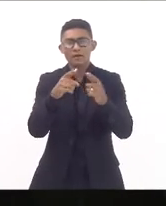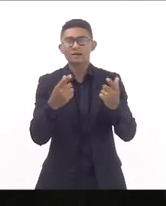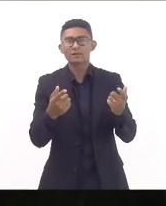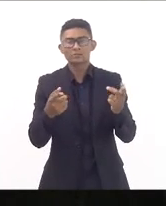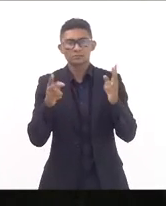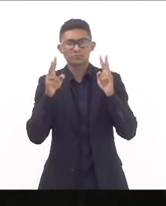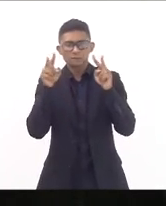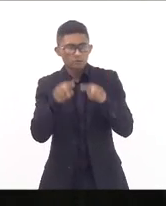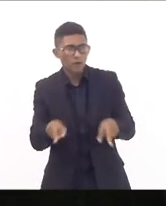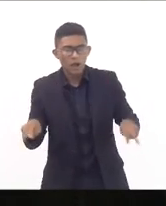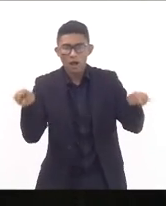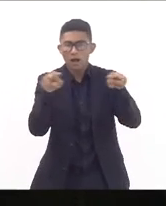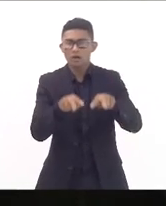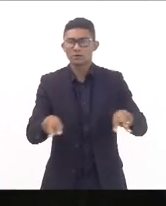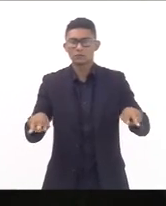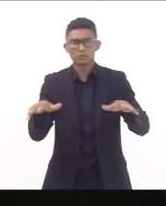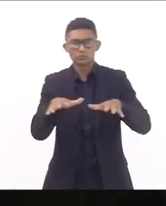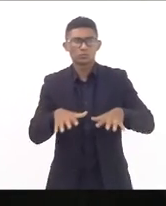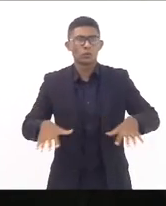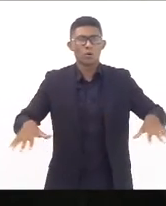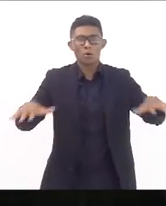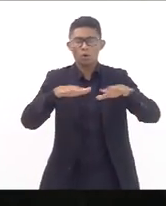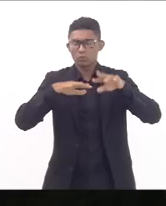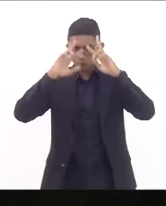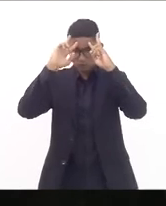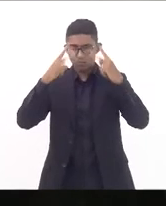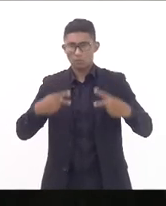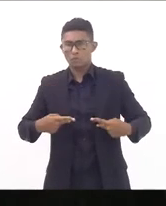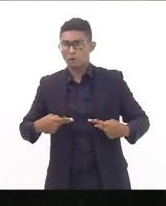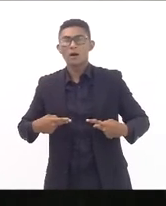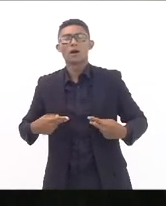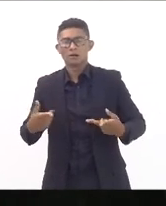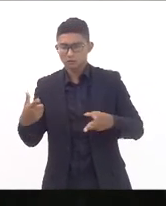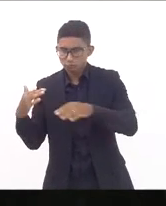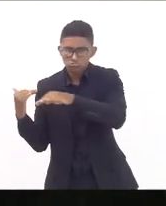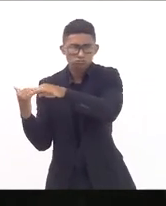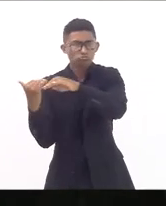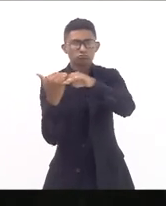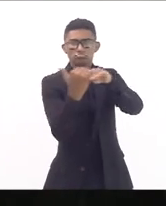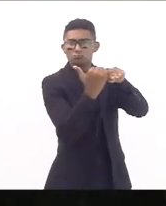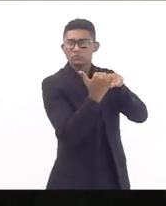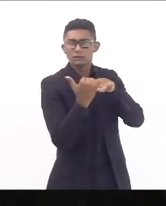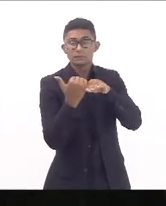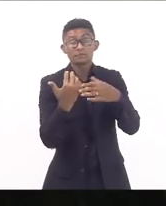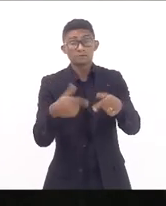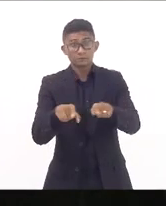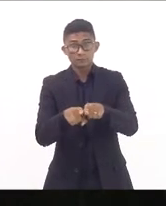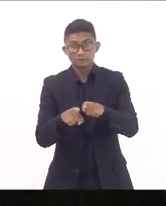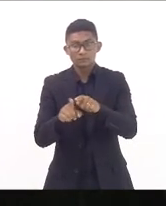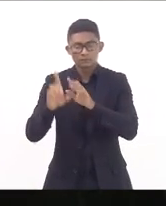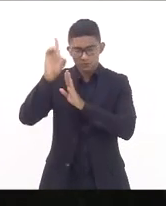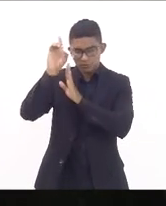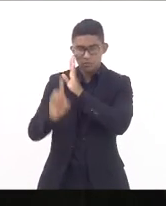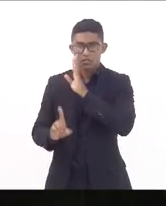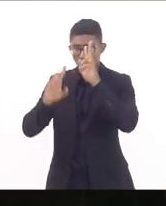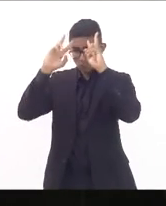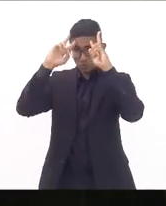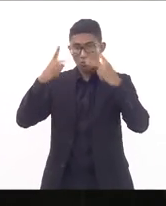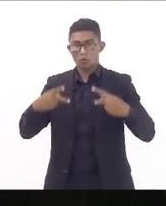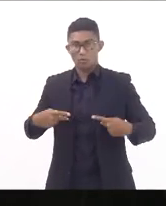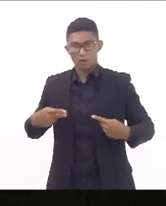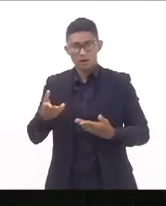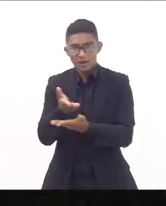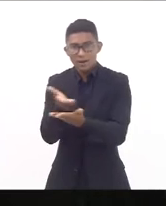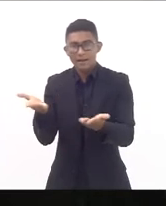do ser humano como um todo. E os direitos humanos, os humanistas, são cristãos em